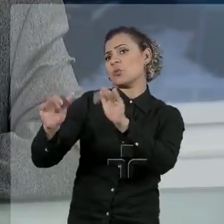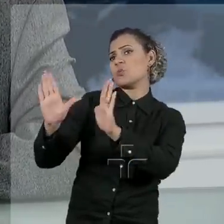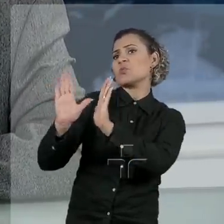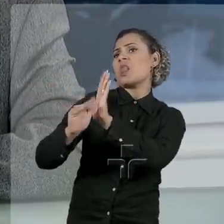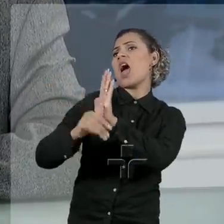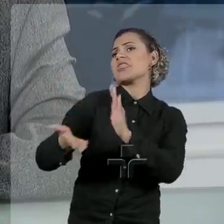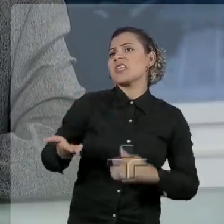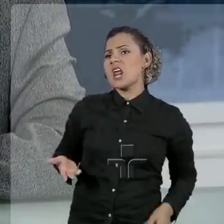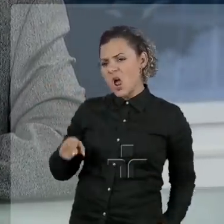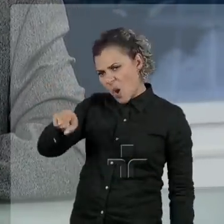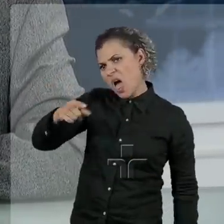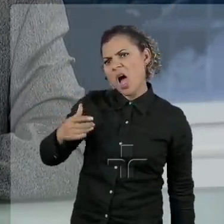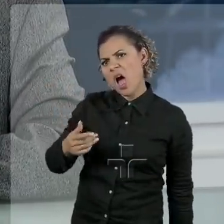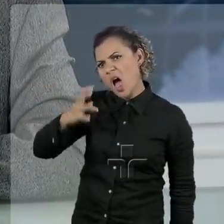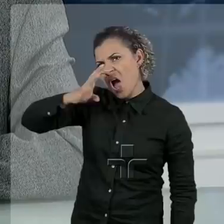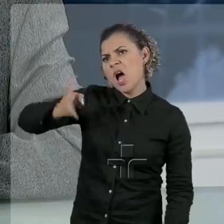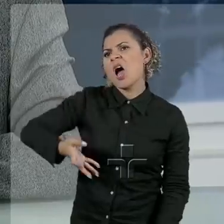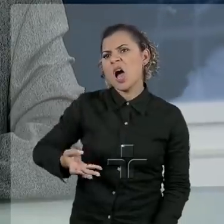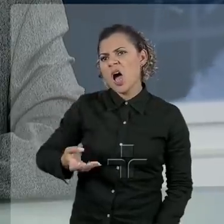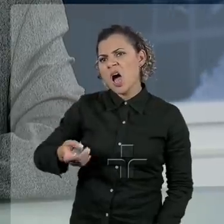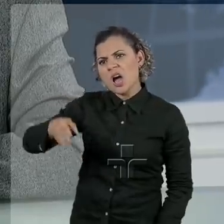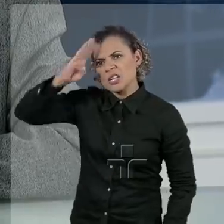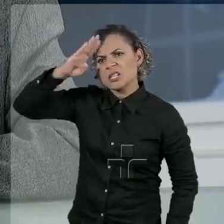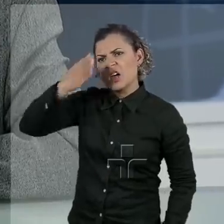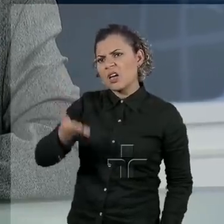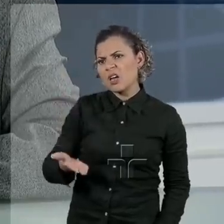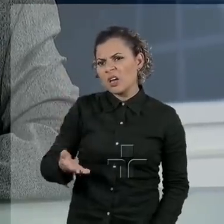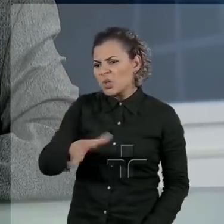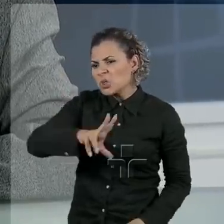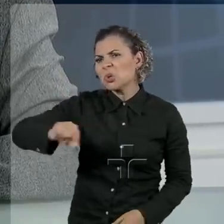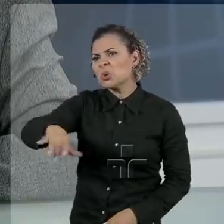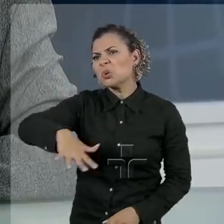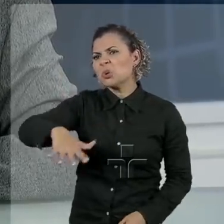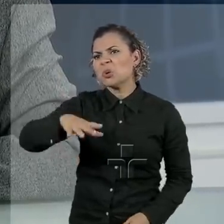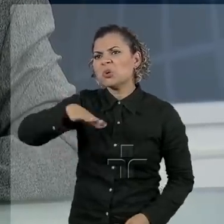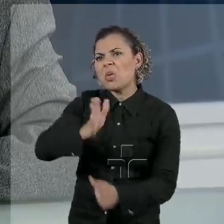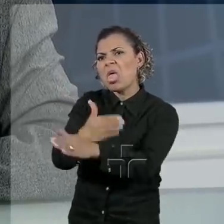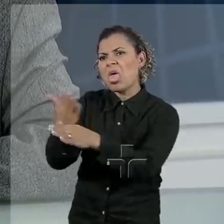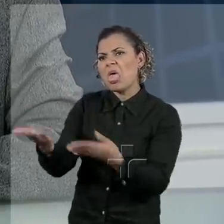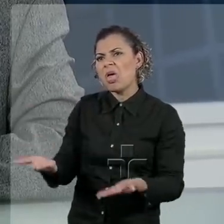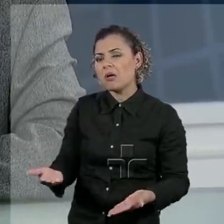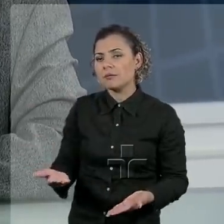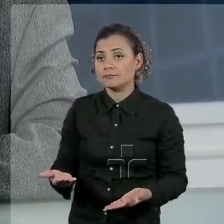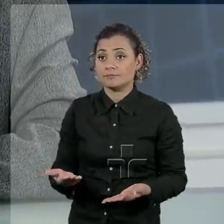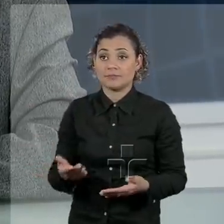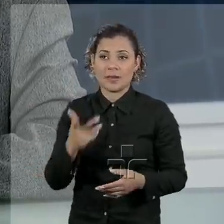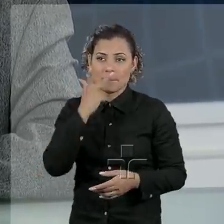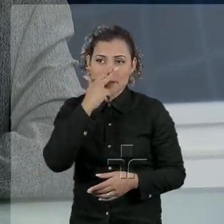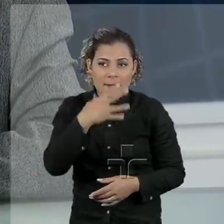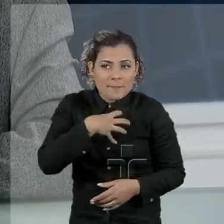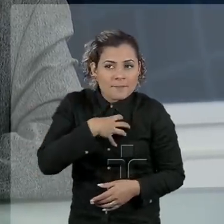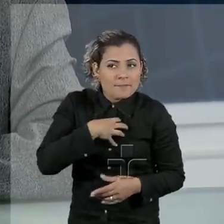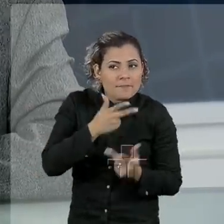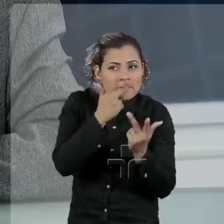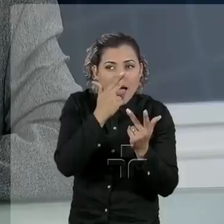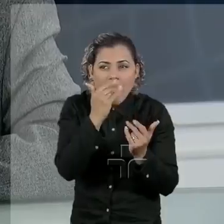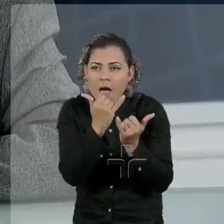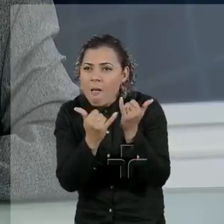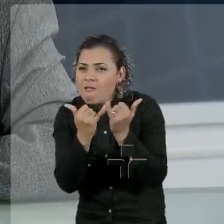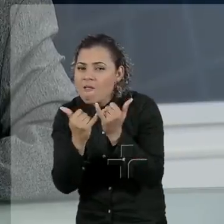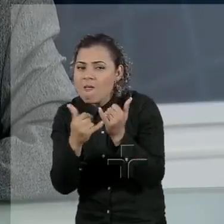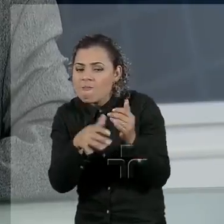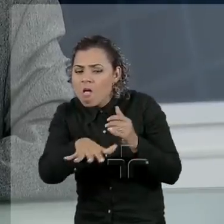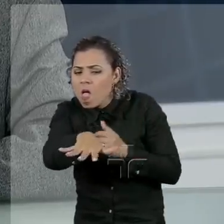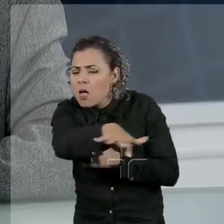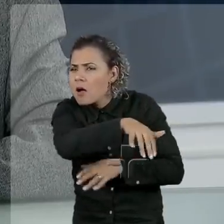dizer, há digamos assim, uma certa vibração no ar de que seria